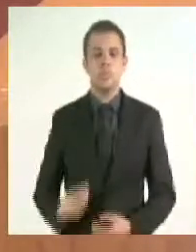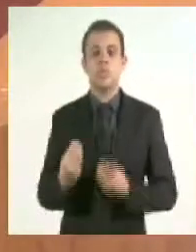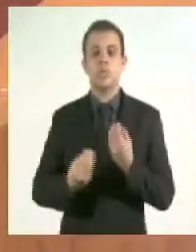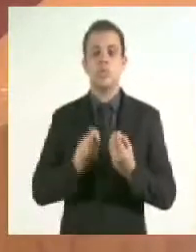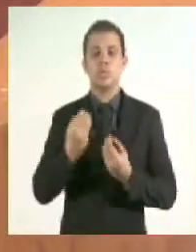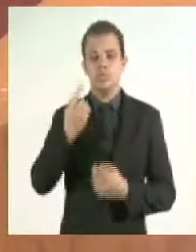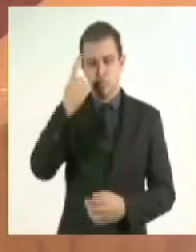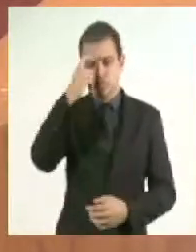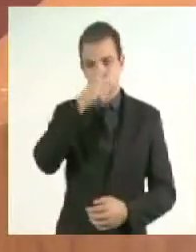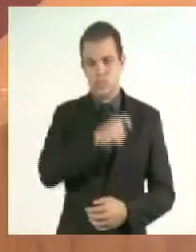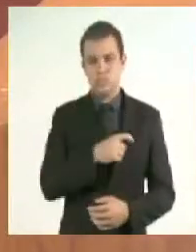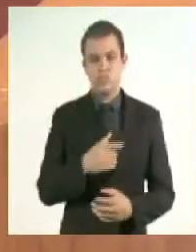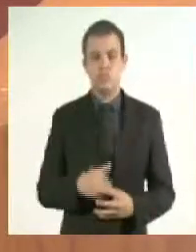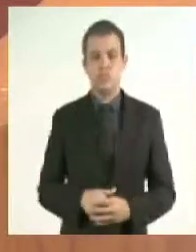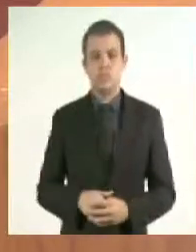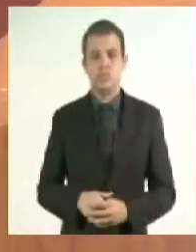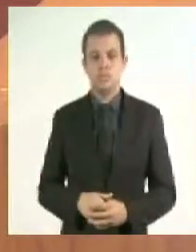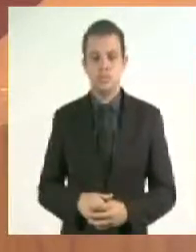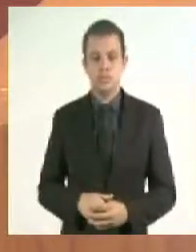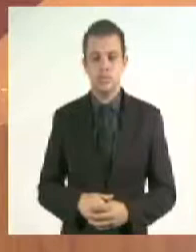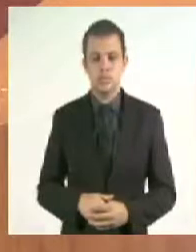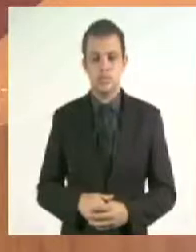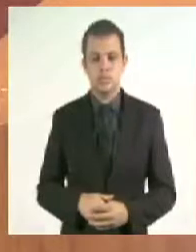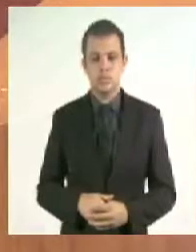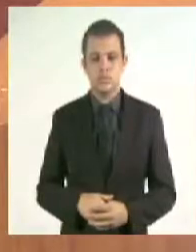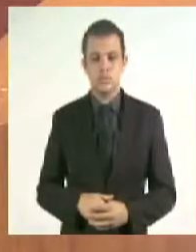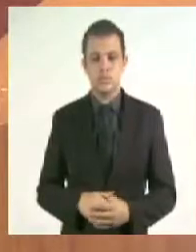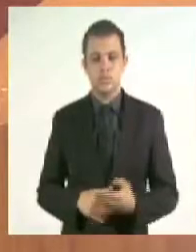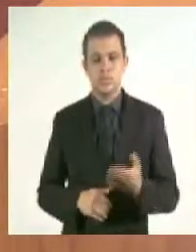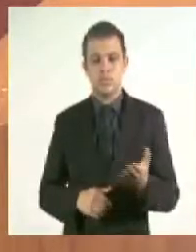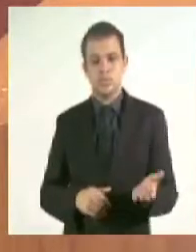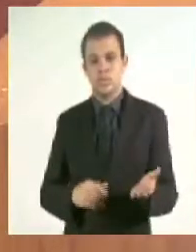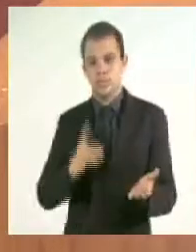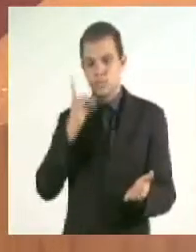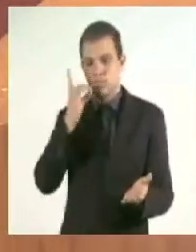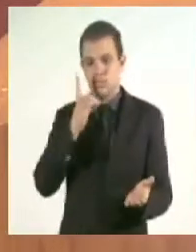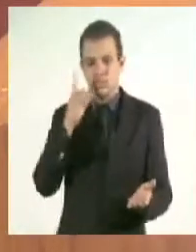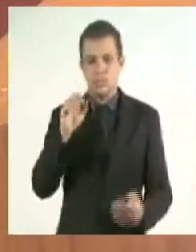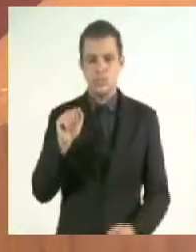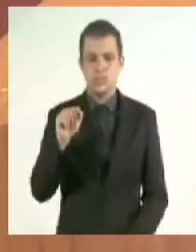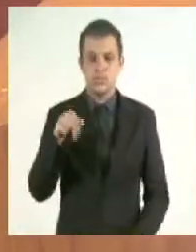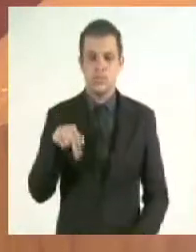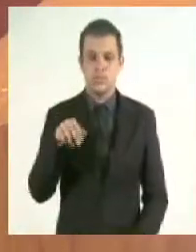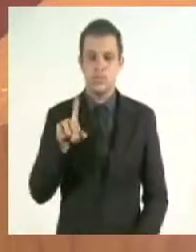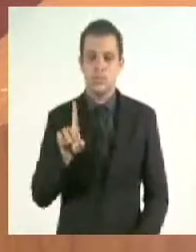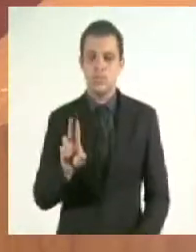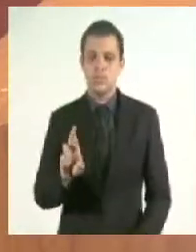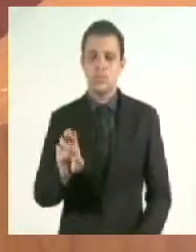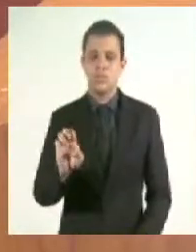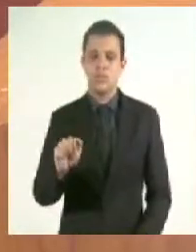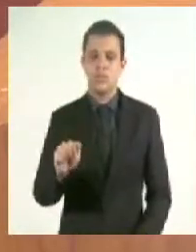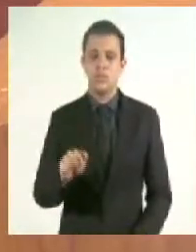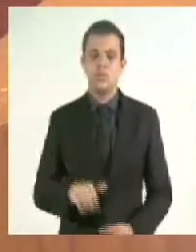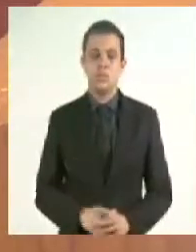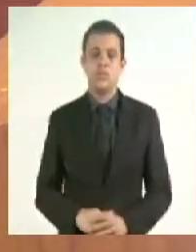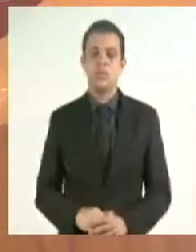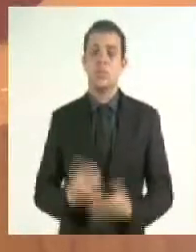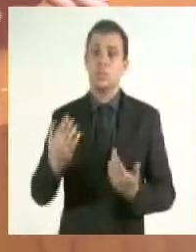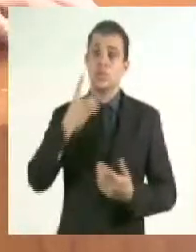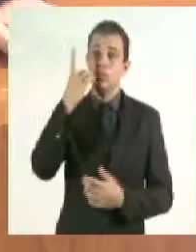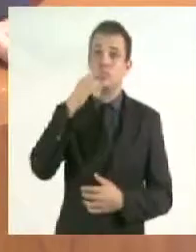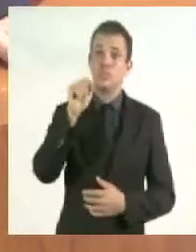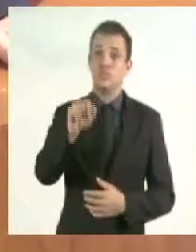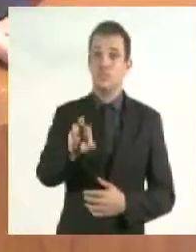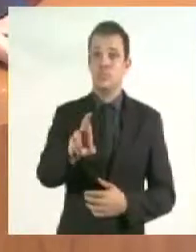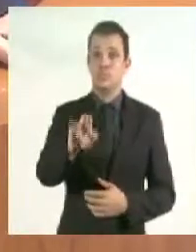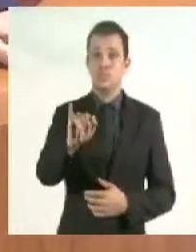me dê uma parte. Na realidade. Vou lhe dar logo uma parte, deputada Andréa Murar. Deputado Adriano, Eu acho que a